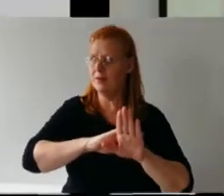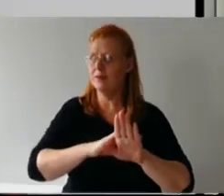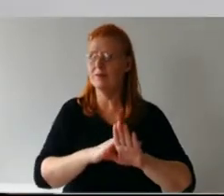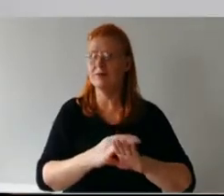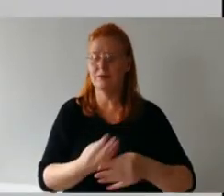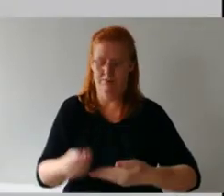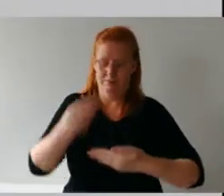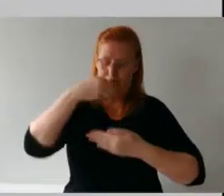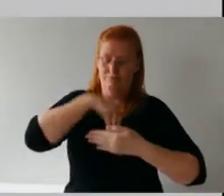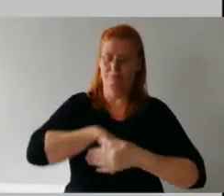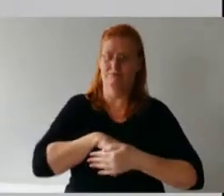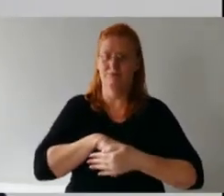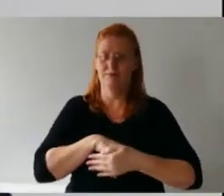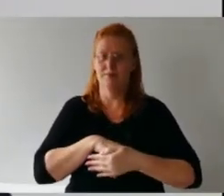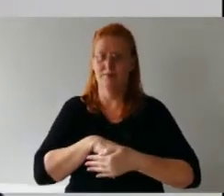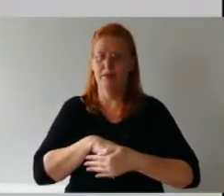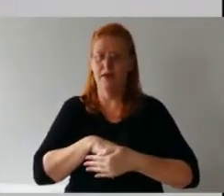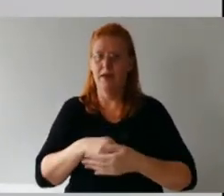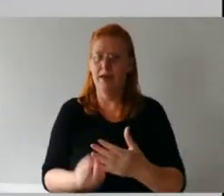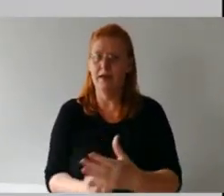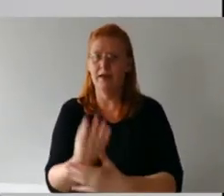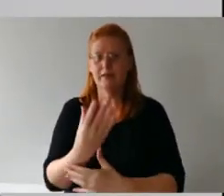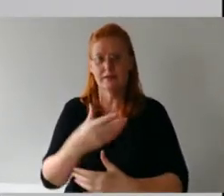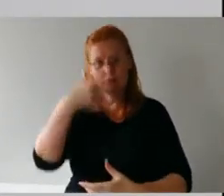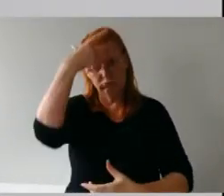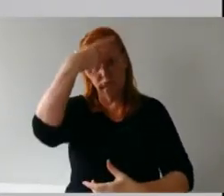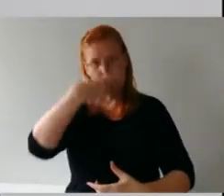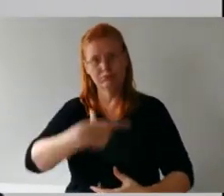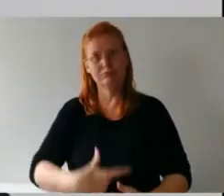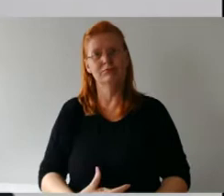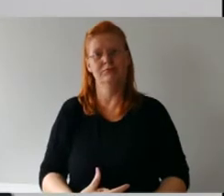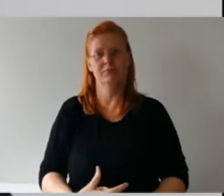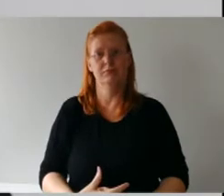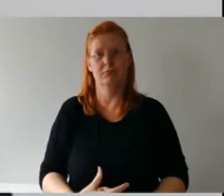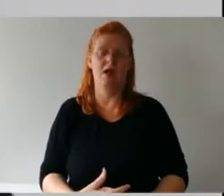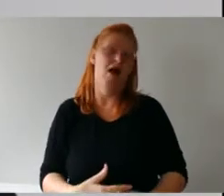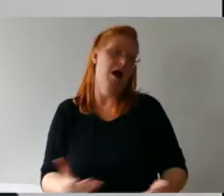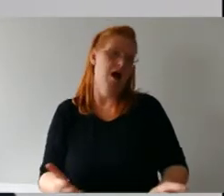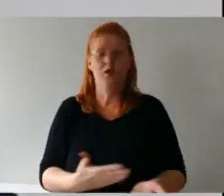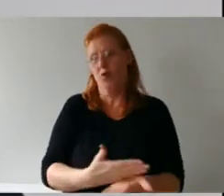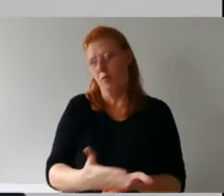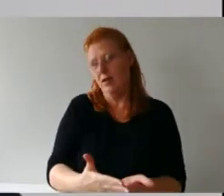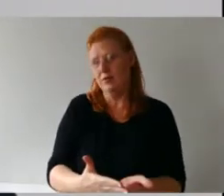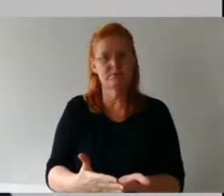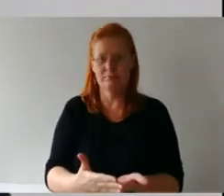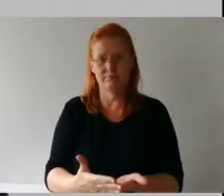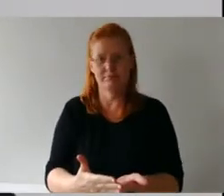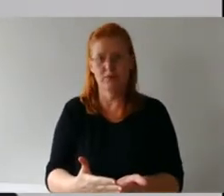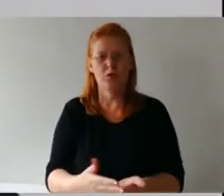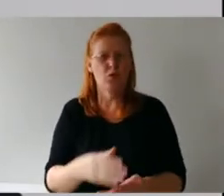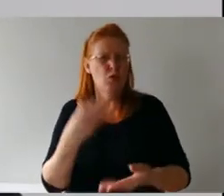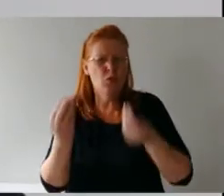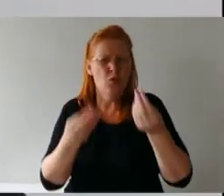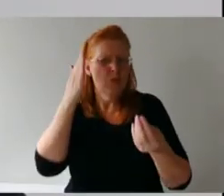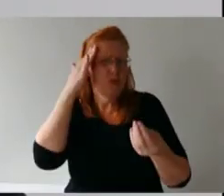O feminismo está de acordo com o problema de constituição do sujeito, e essa constituição está ligada com o transcendente, e não com o